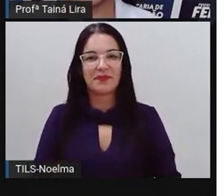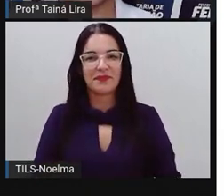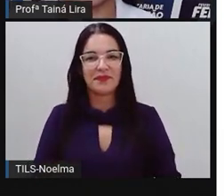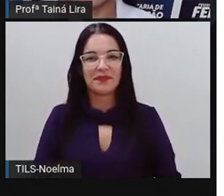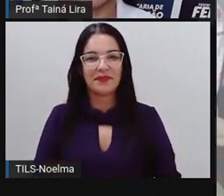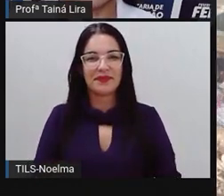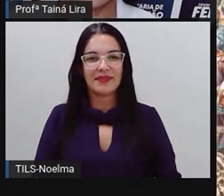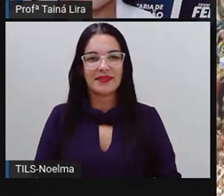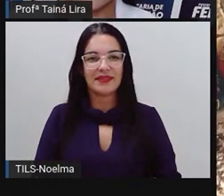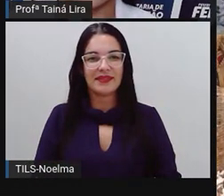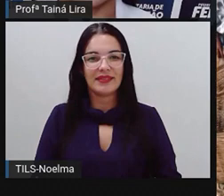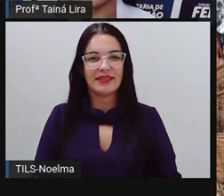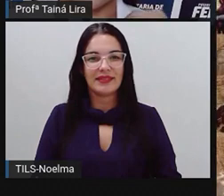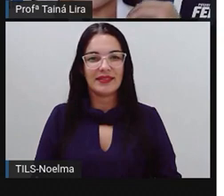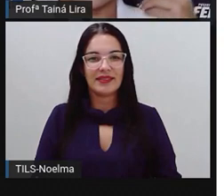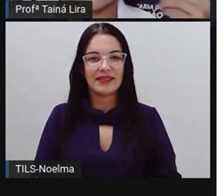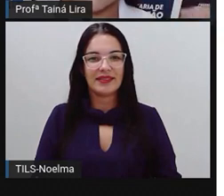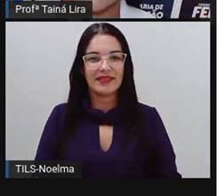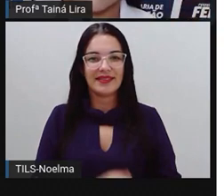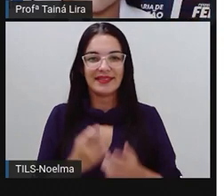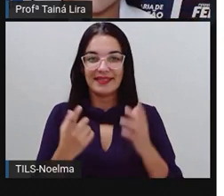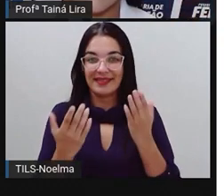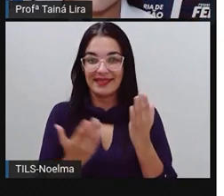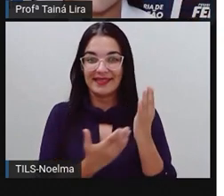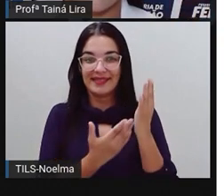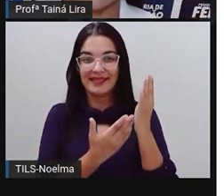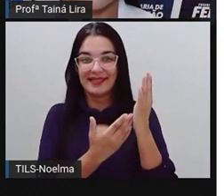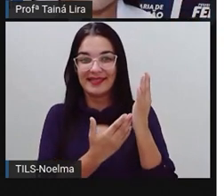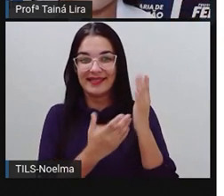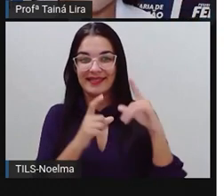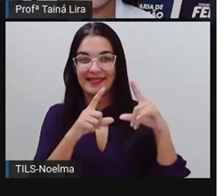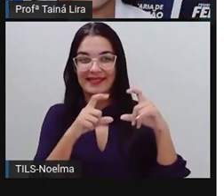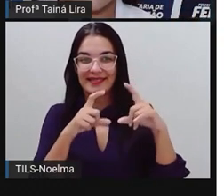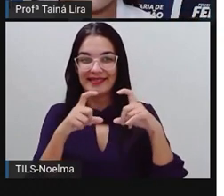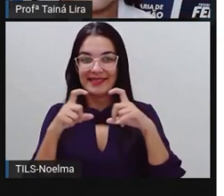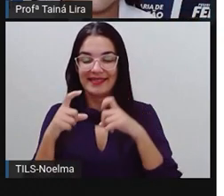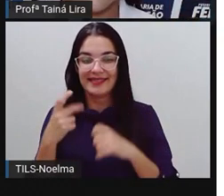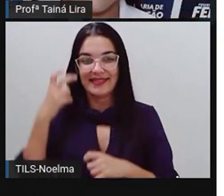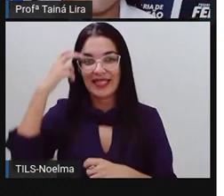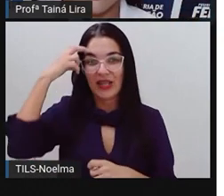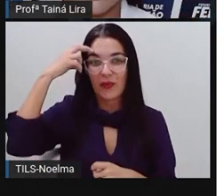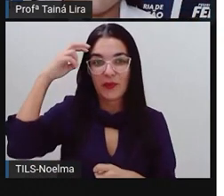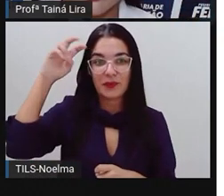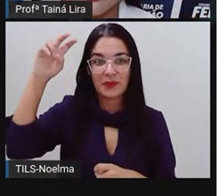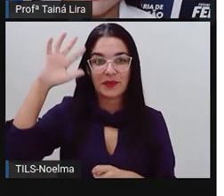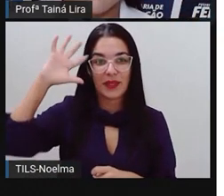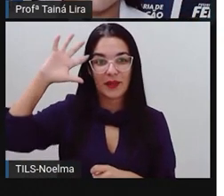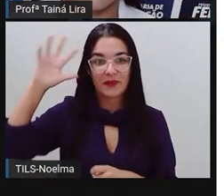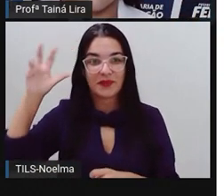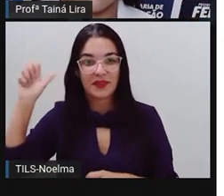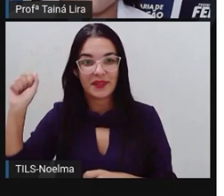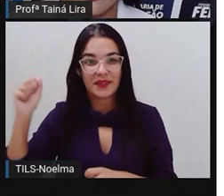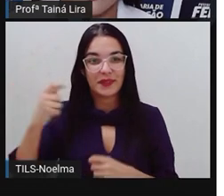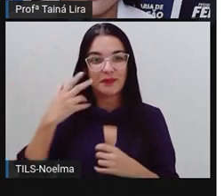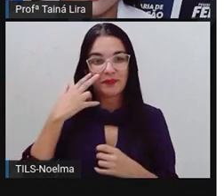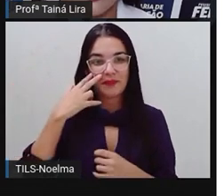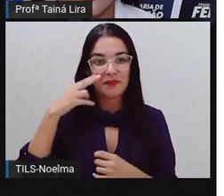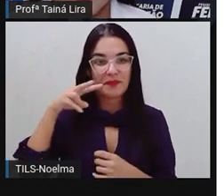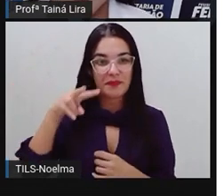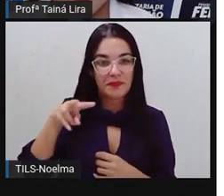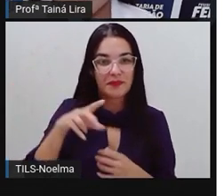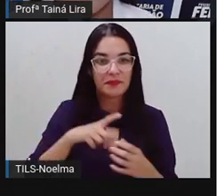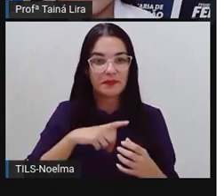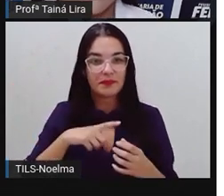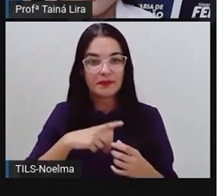bom então ó a gente vai mostrar aqui olha lá alguns mais traços aí da cultura africana então a gente vê